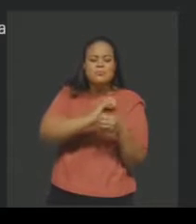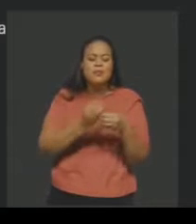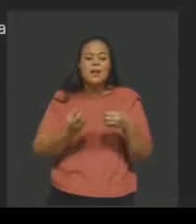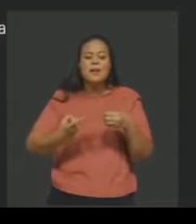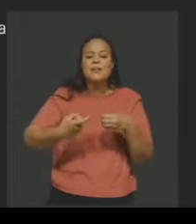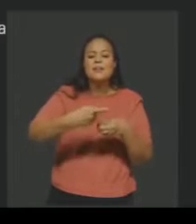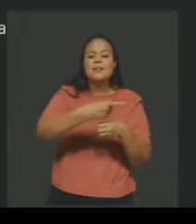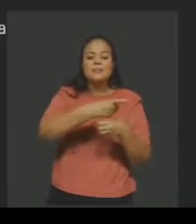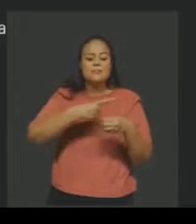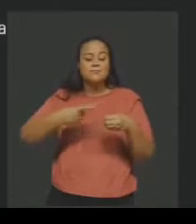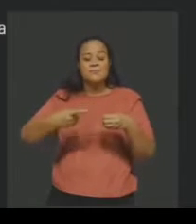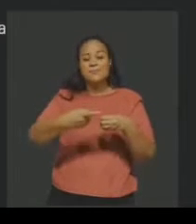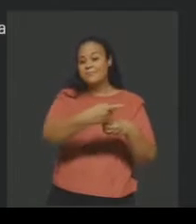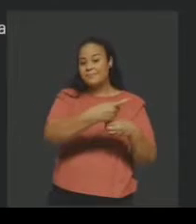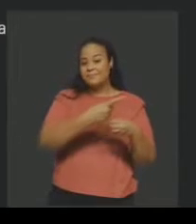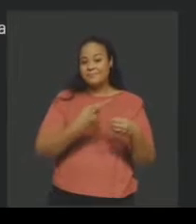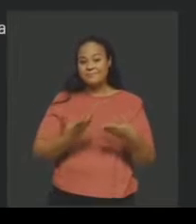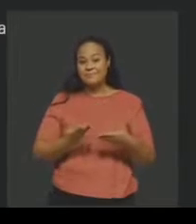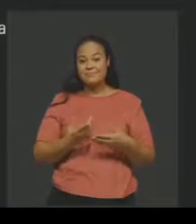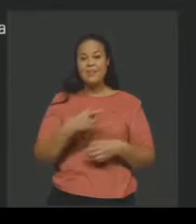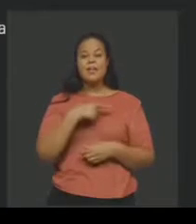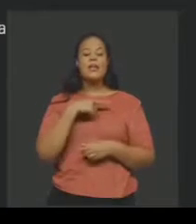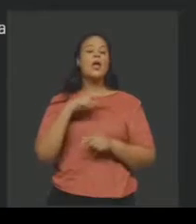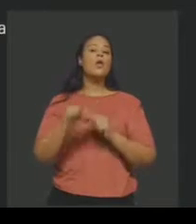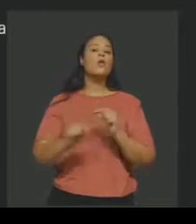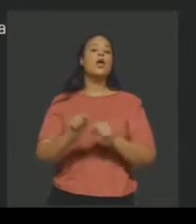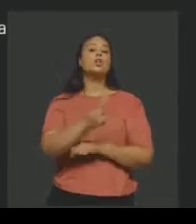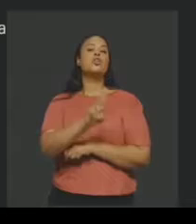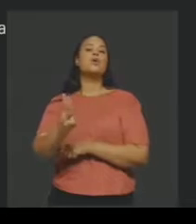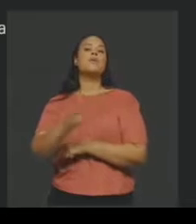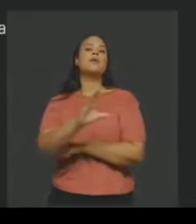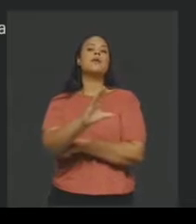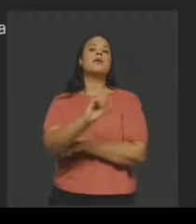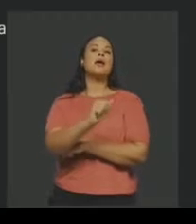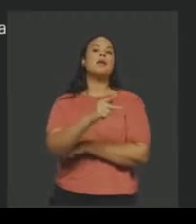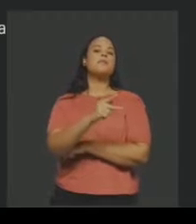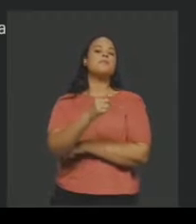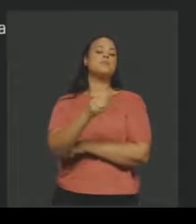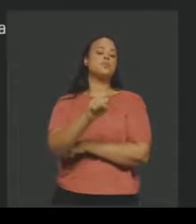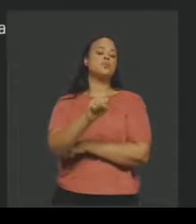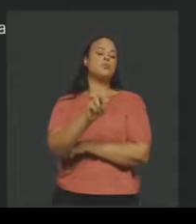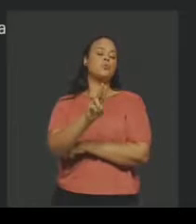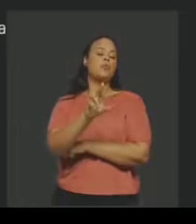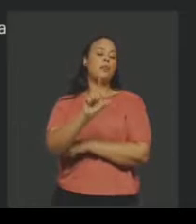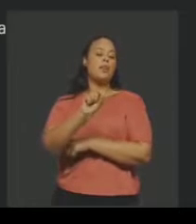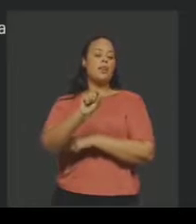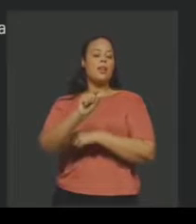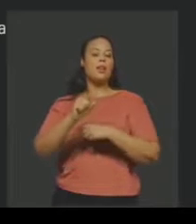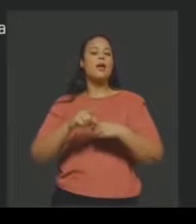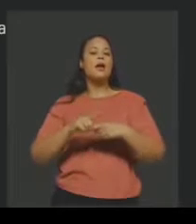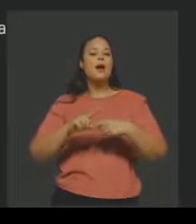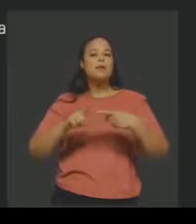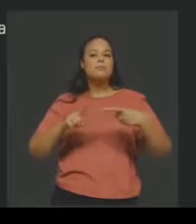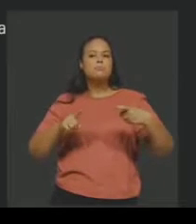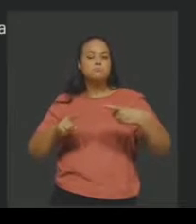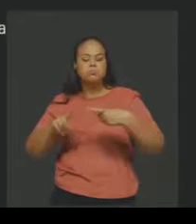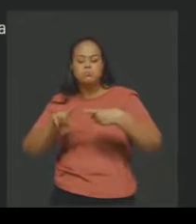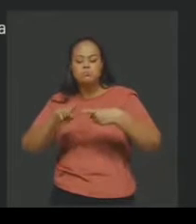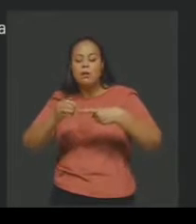bactéria? Nós temos a cápsula. A cápsula é a região externa da bactéria que vai proteger ela